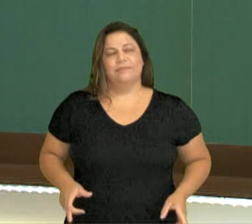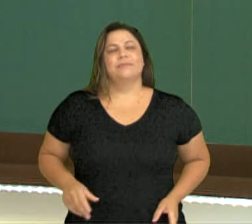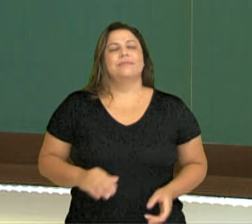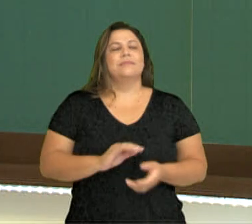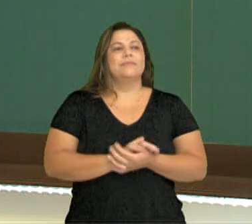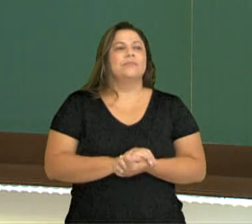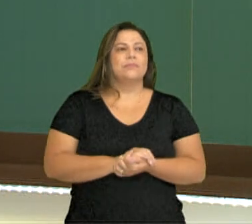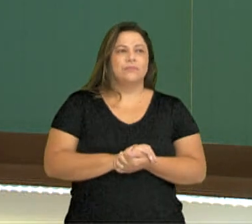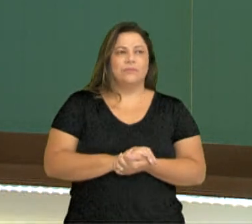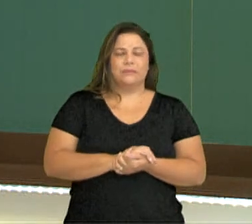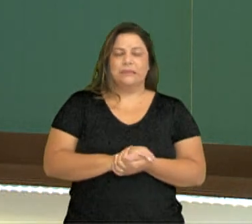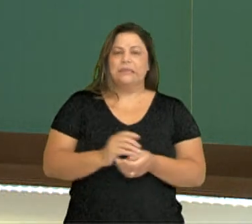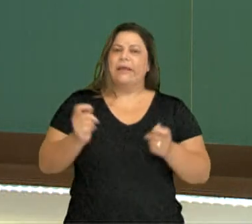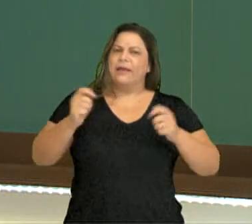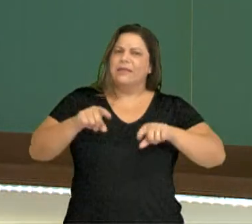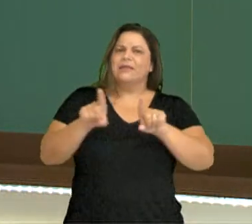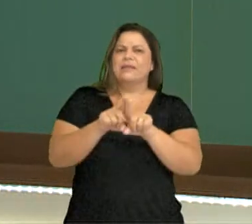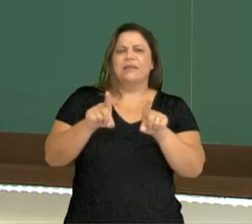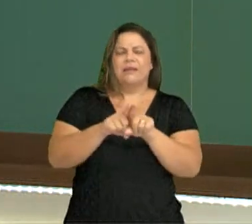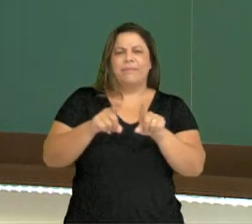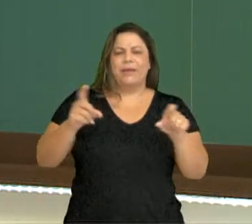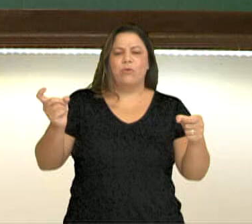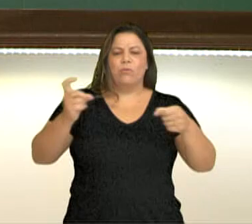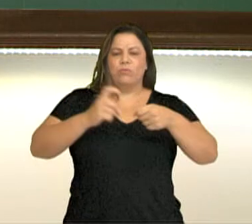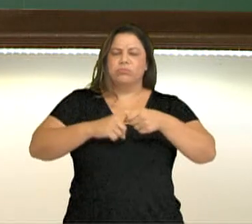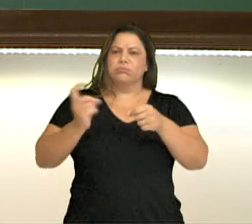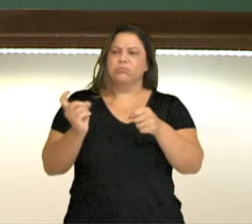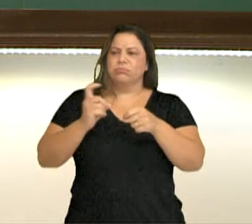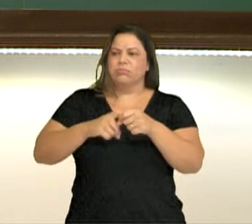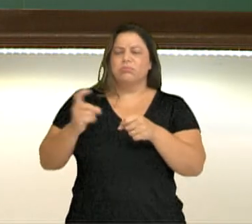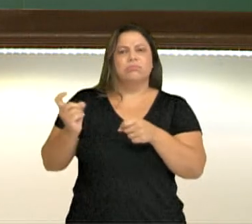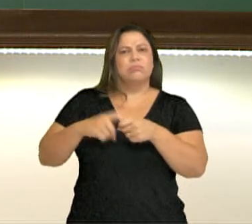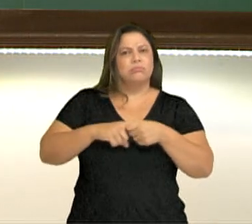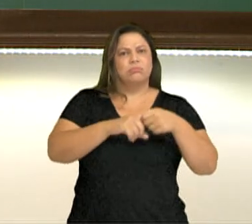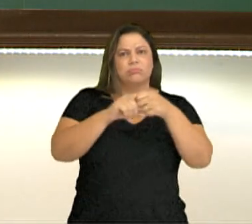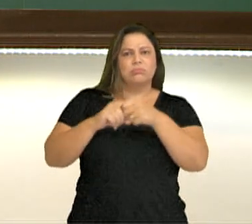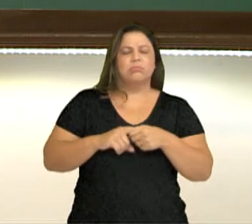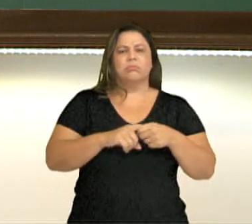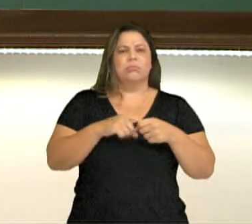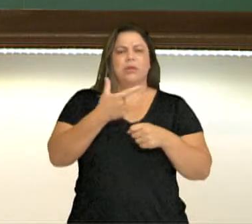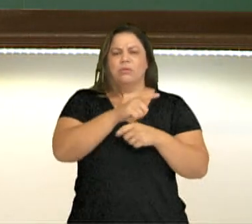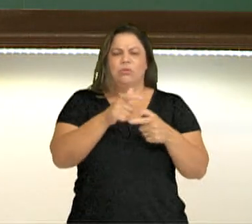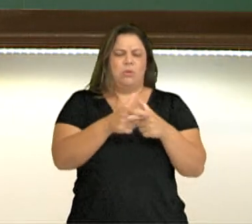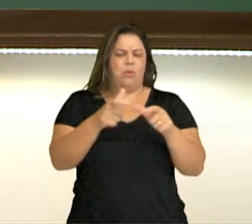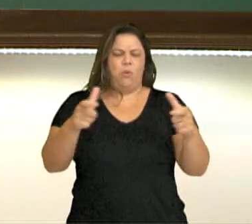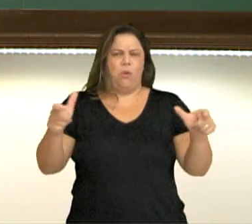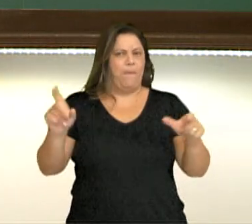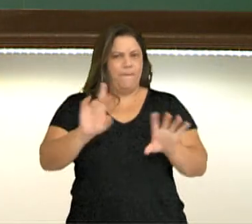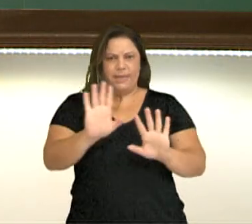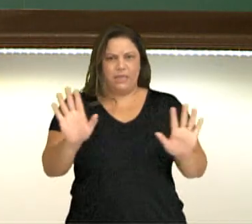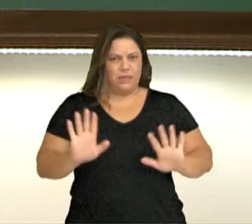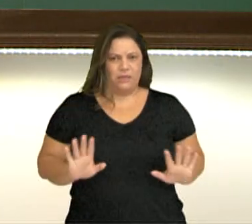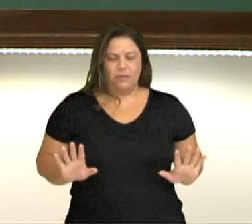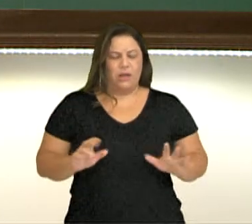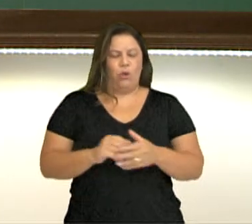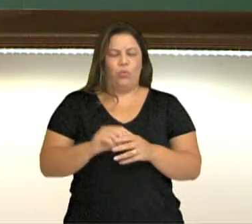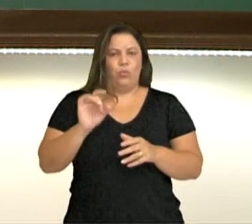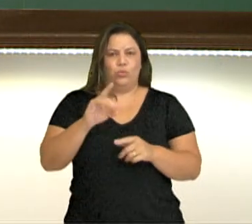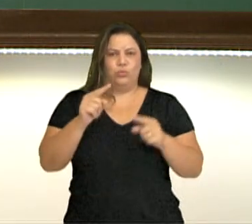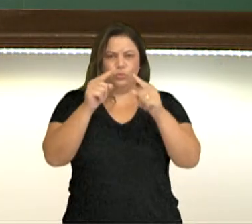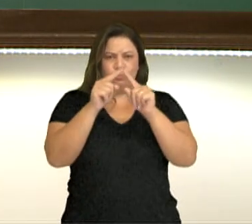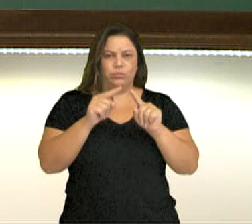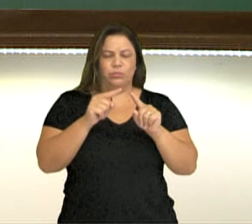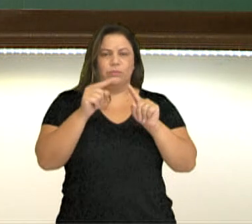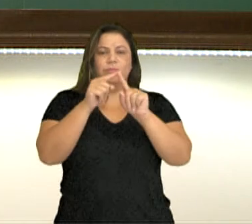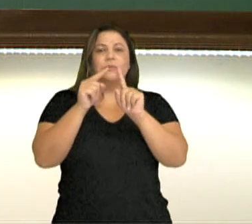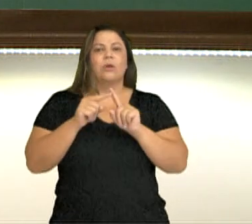reprodução sexuada, também chamada de conjugação, não tem um número, não aumenta o número de indivíduos, ela apenas ocorre a recombinação